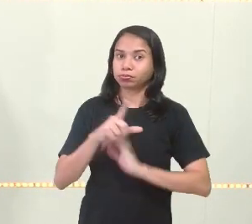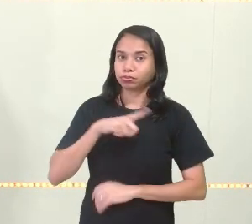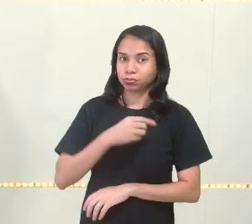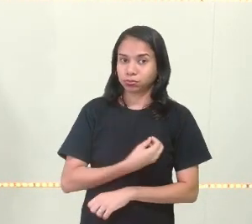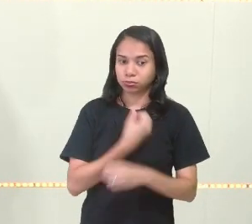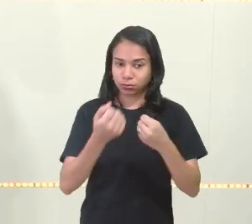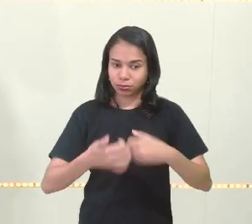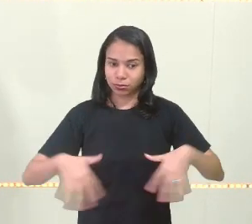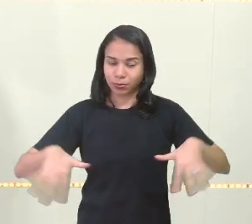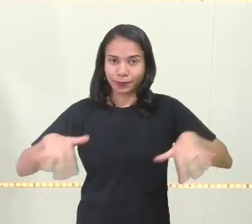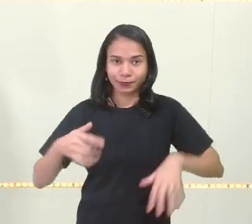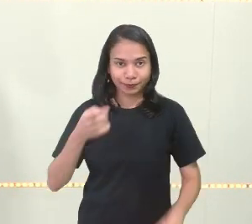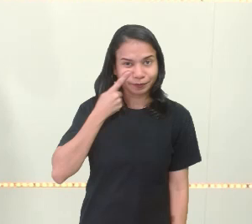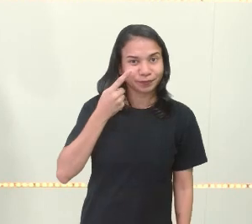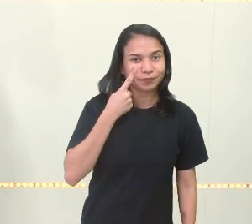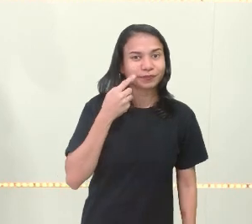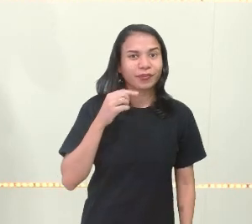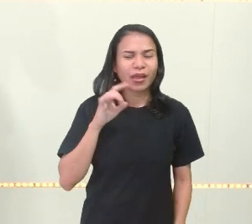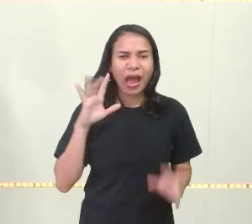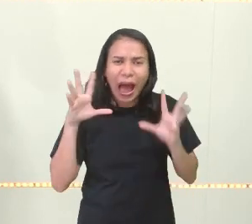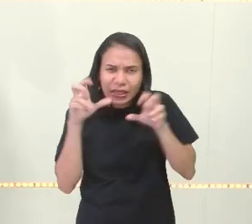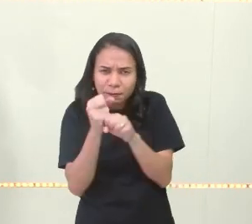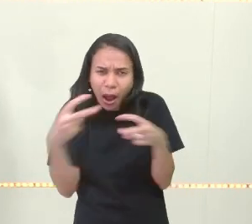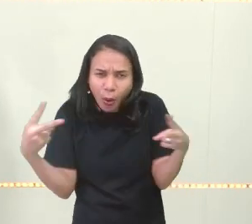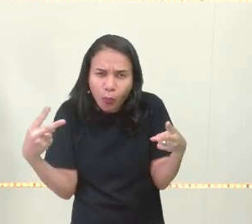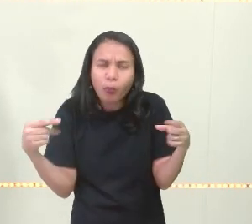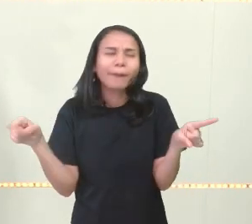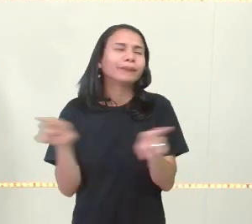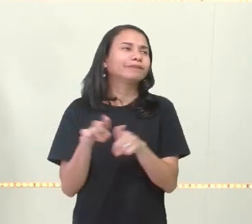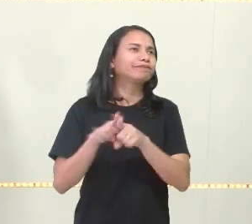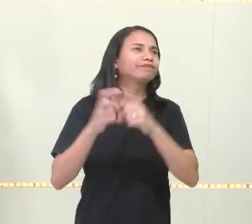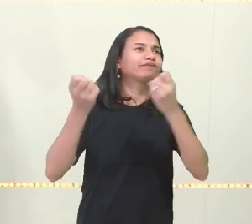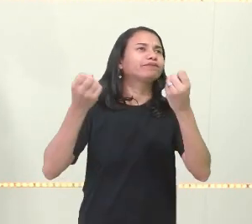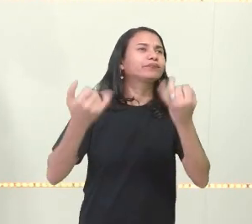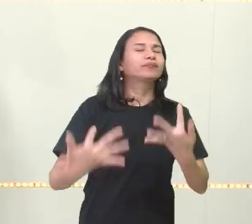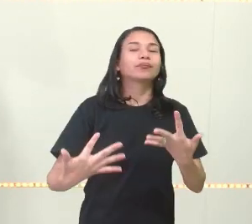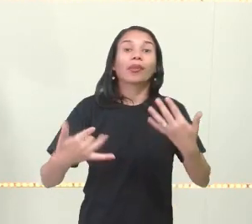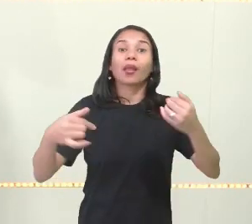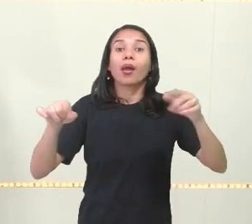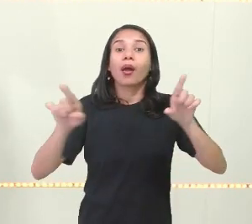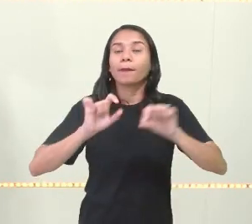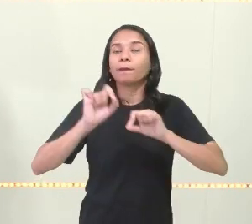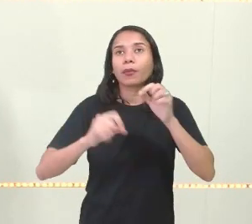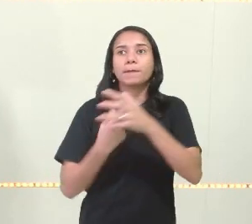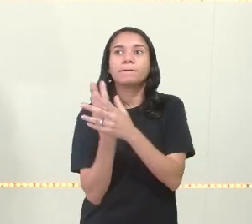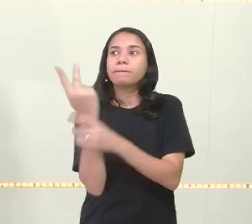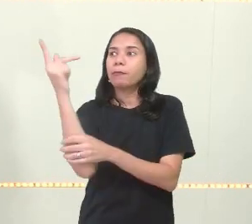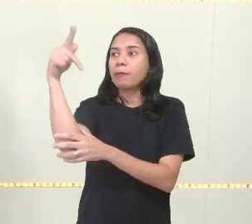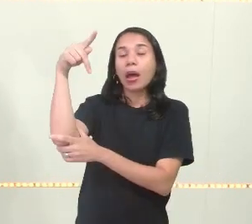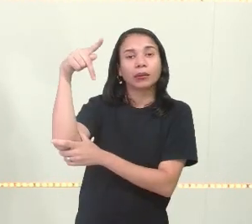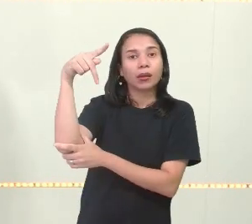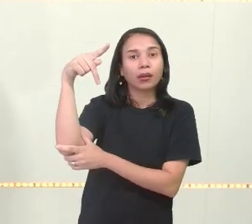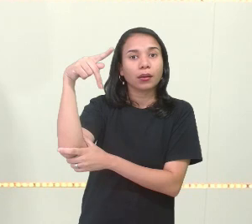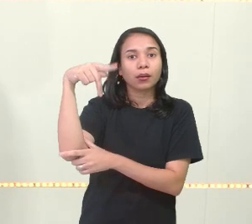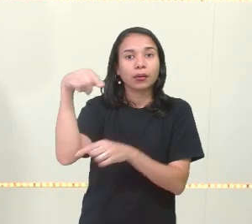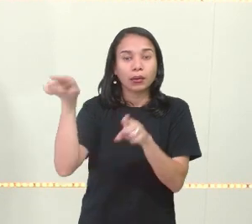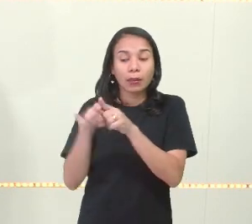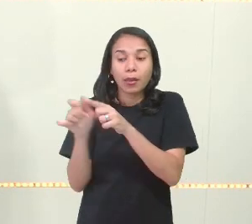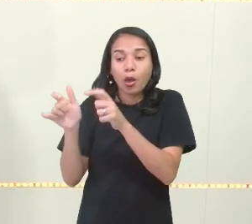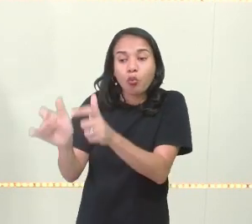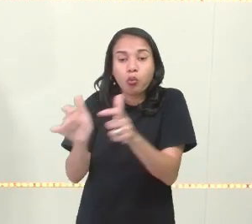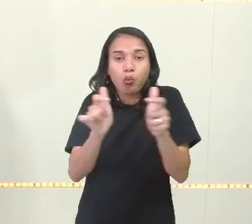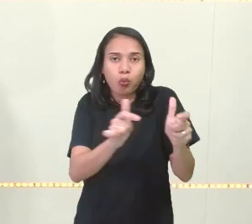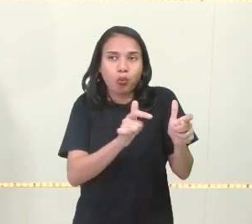natureza. Vê, não só animais, mas também, porque a gente está falando sobre animais, né? Mas também plantas e locais